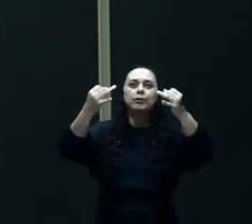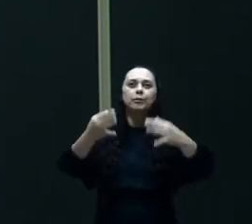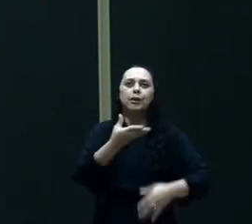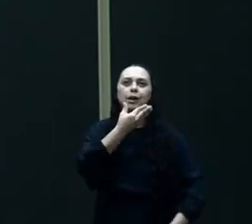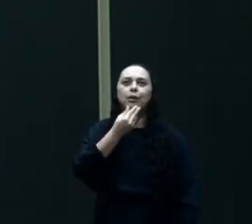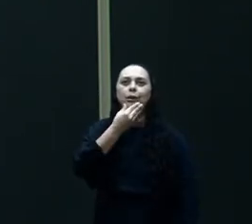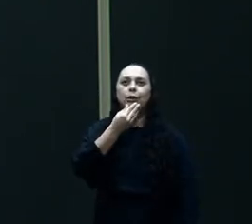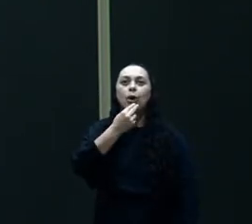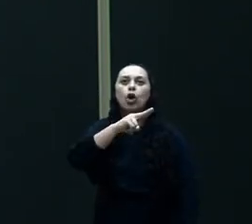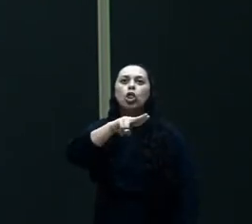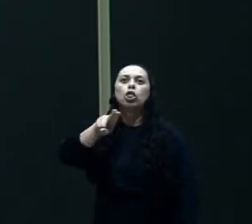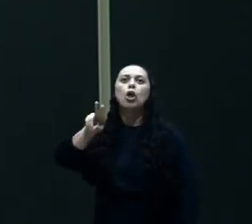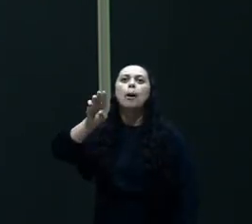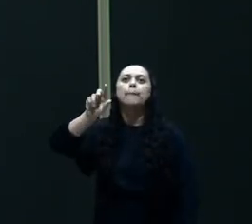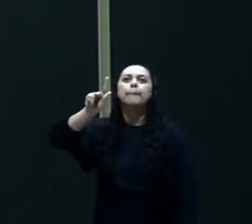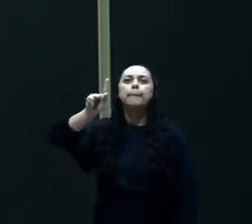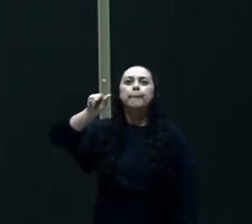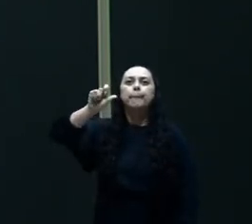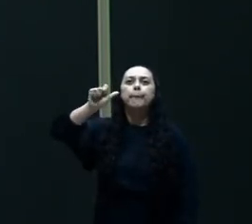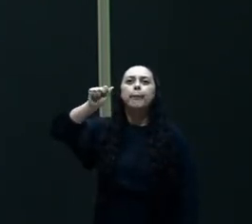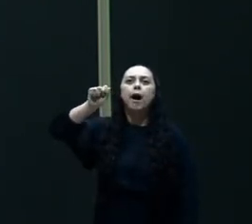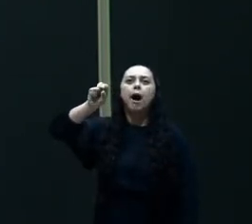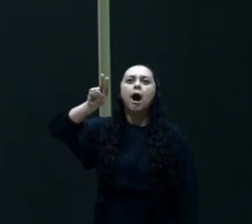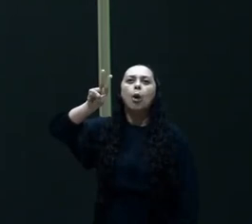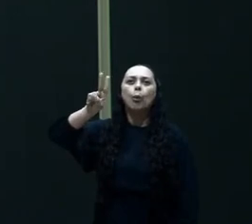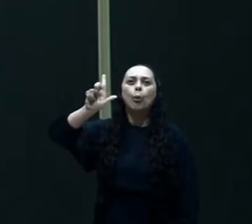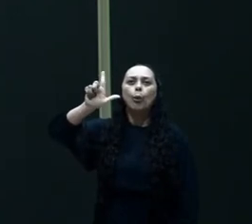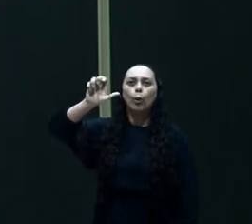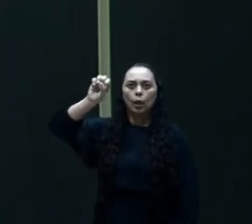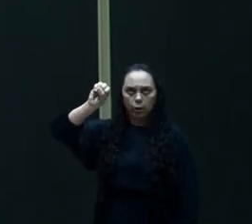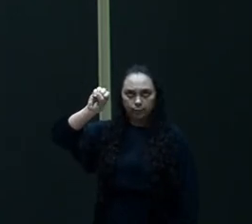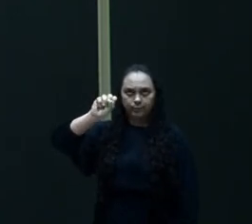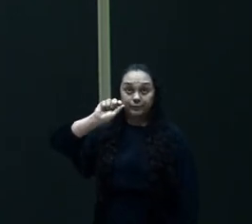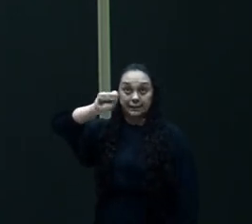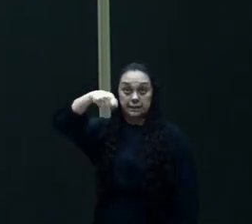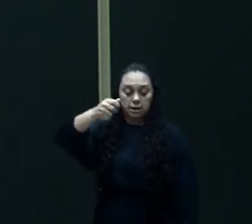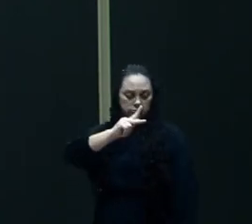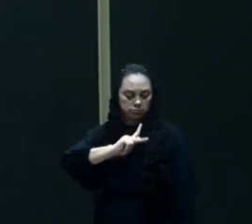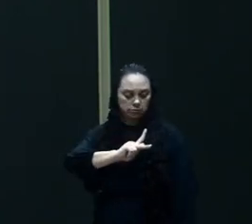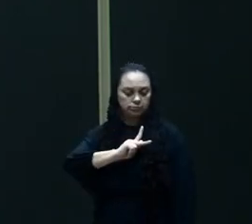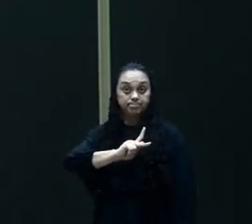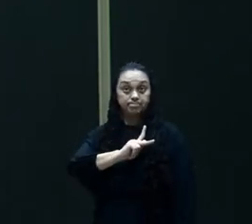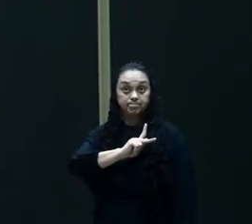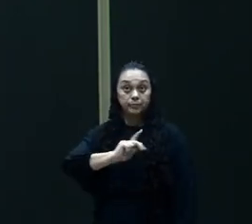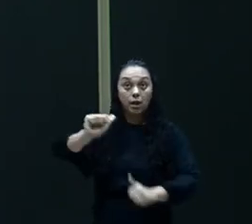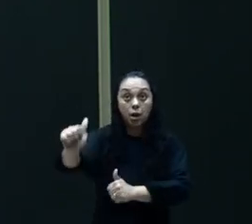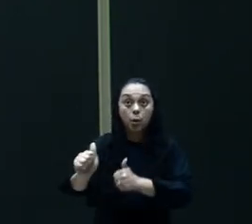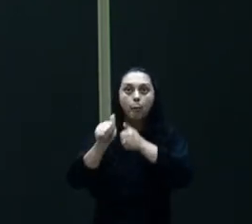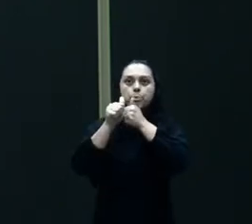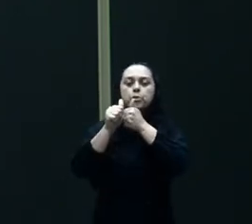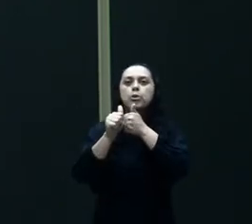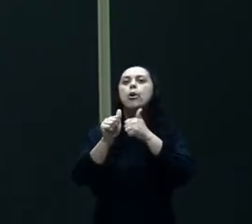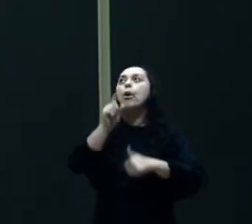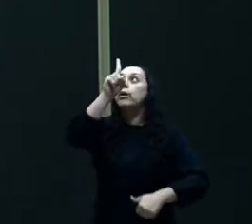Paulo que teve um encontro com Deus depois dos seus 30 anos de idade esse encontro